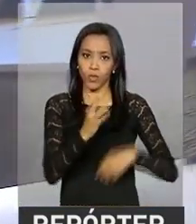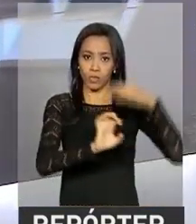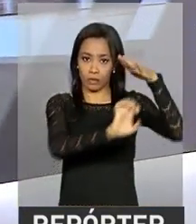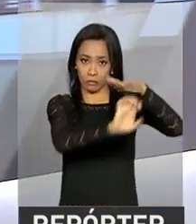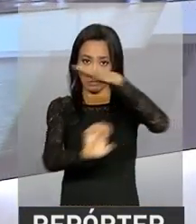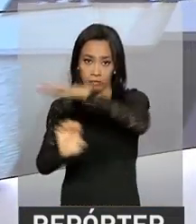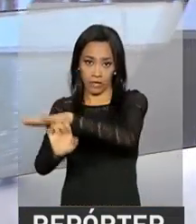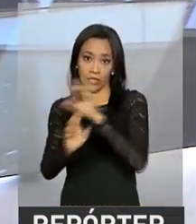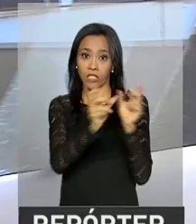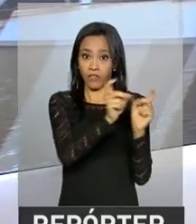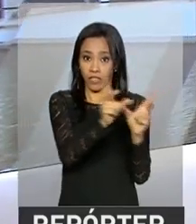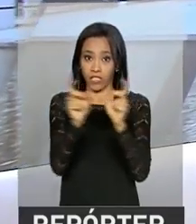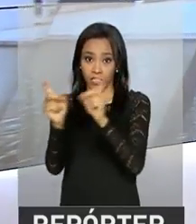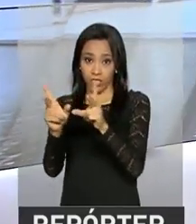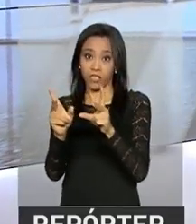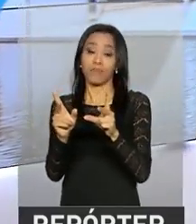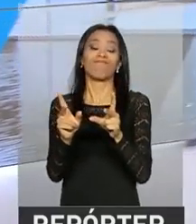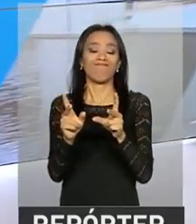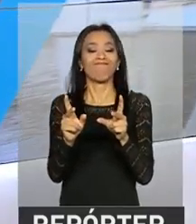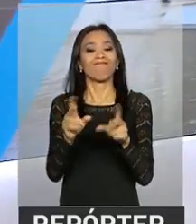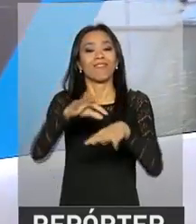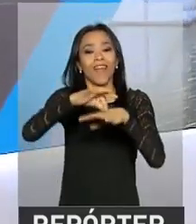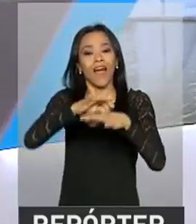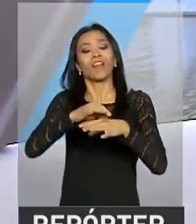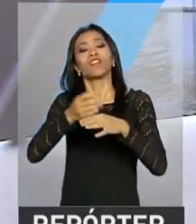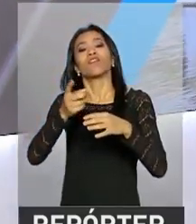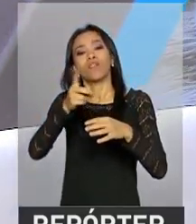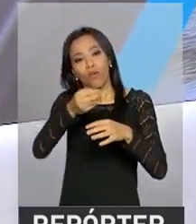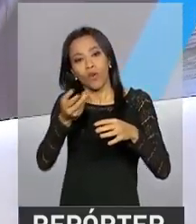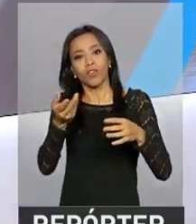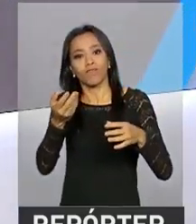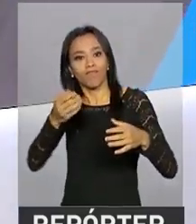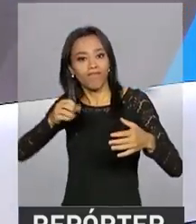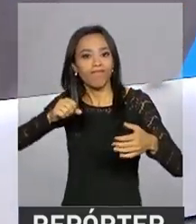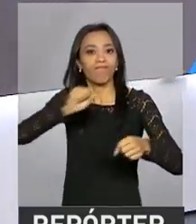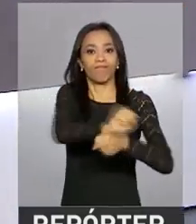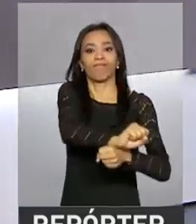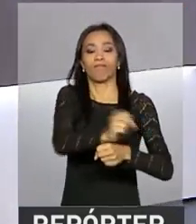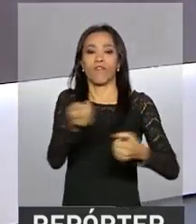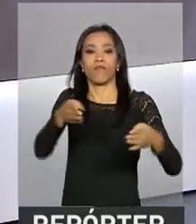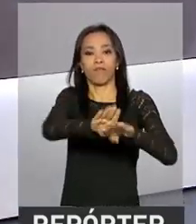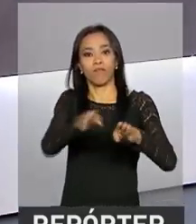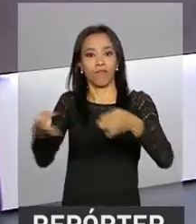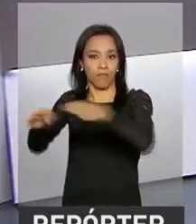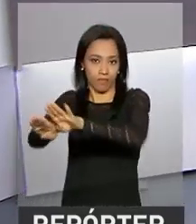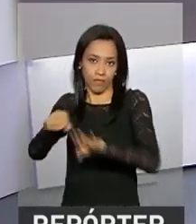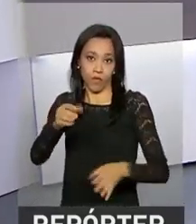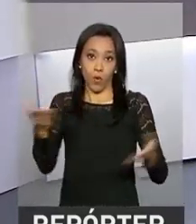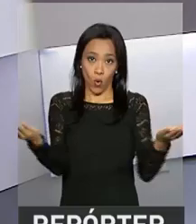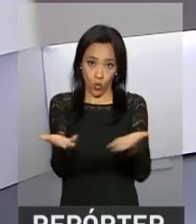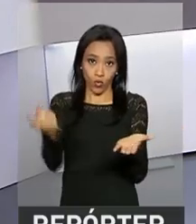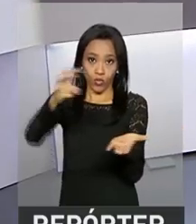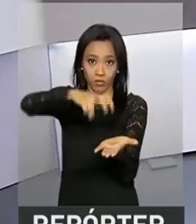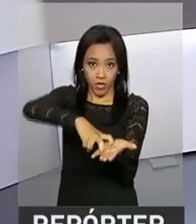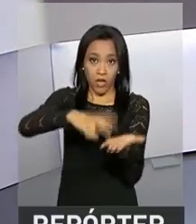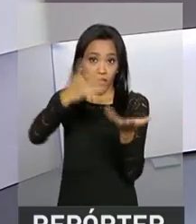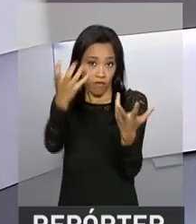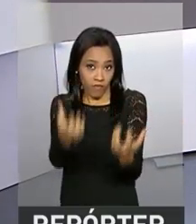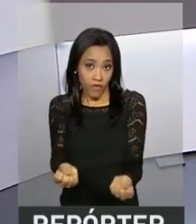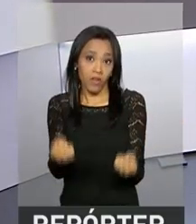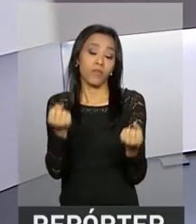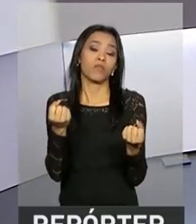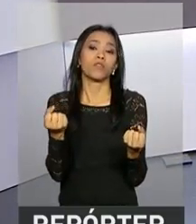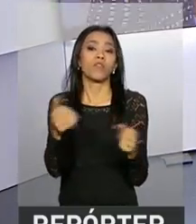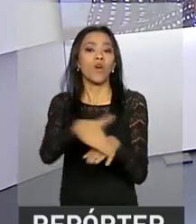frigoríficos foram interditados pelo Ministério da Agricultura pela manhã agora de manhã vamos então conversar com a